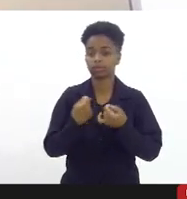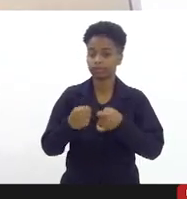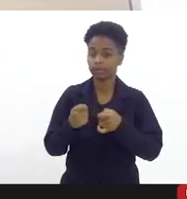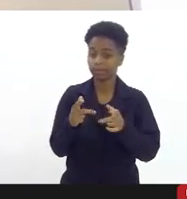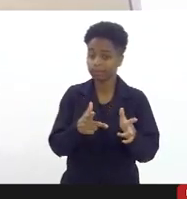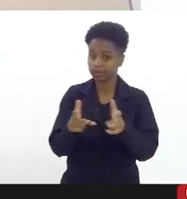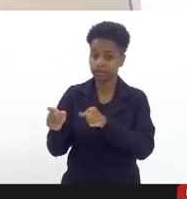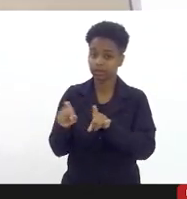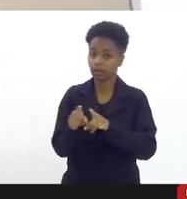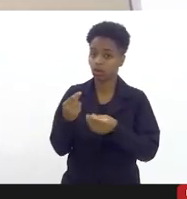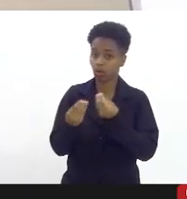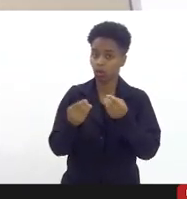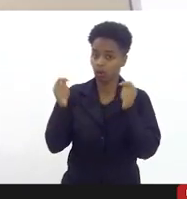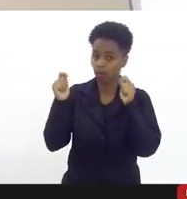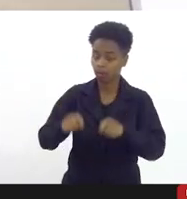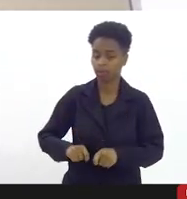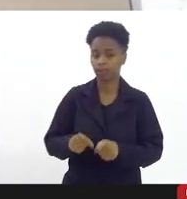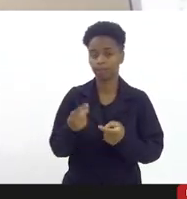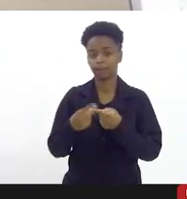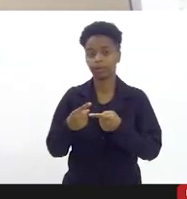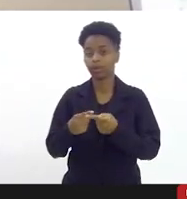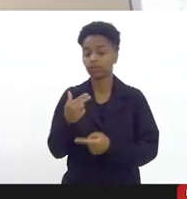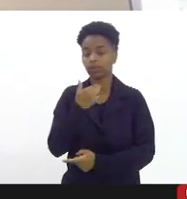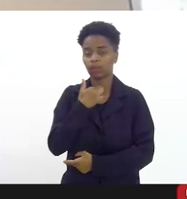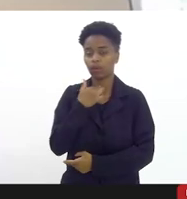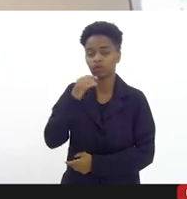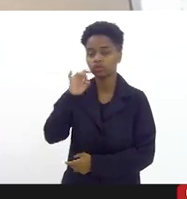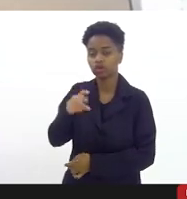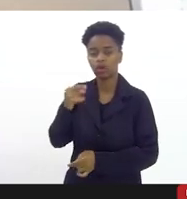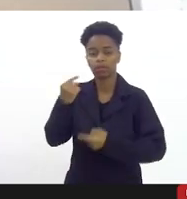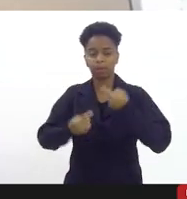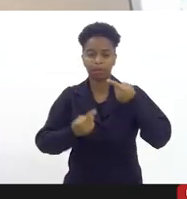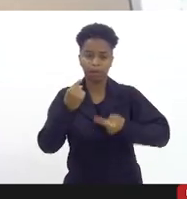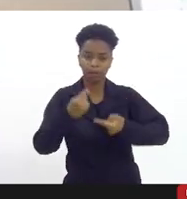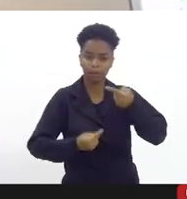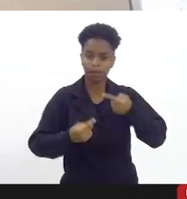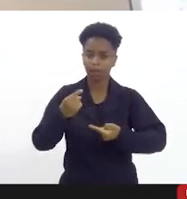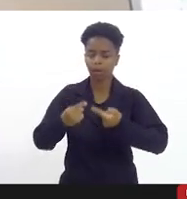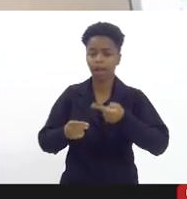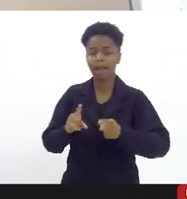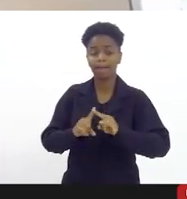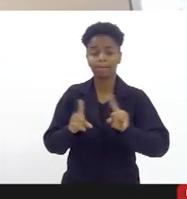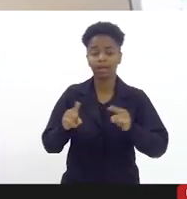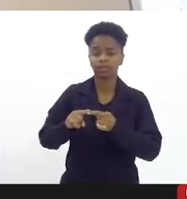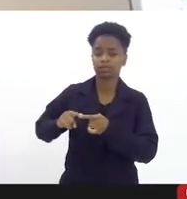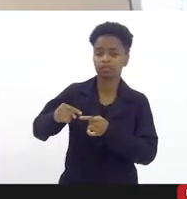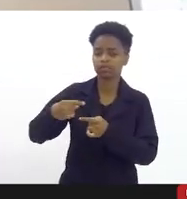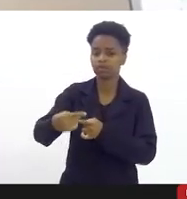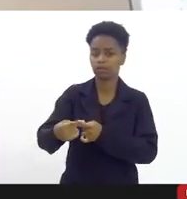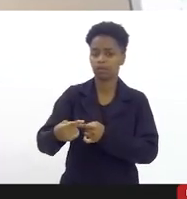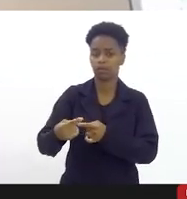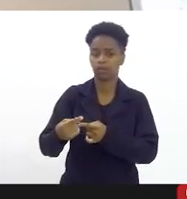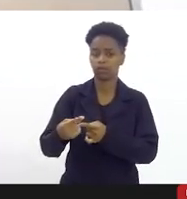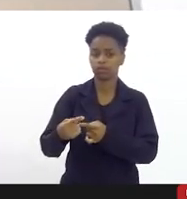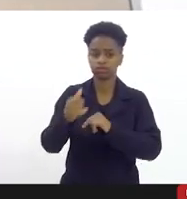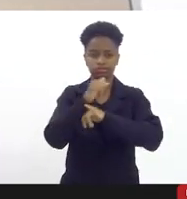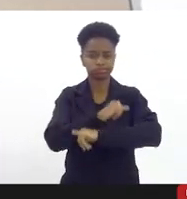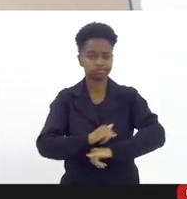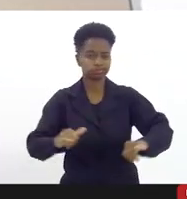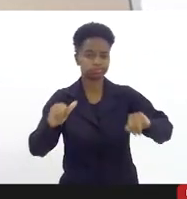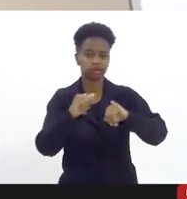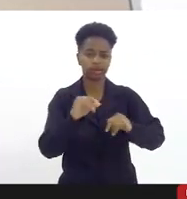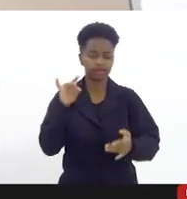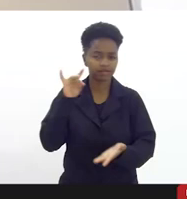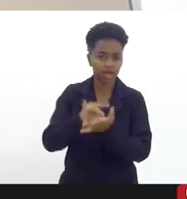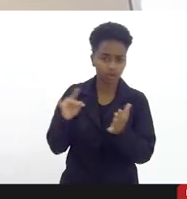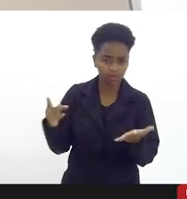as nossas competências para que a gente não fique pelo menos numa discussão e quando isso for ganhar a materialidade e